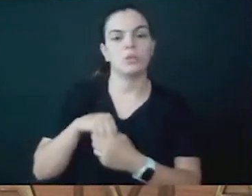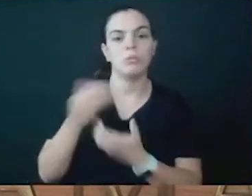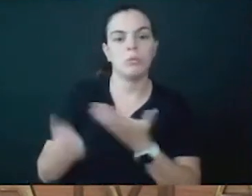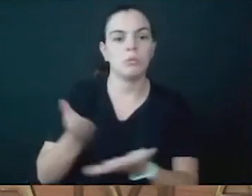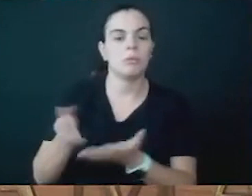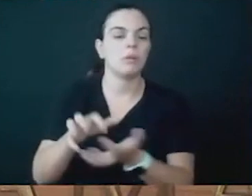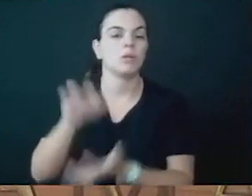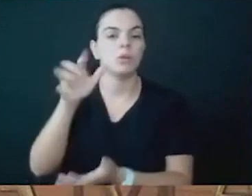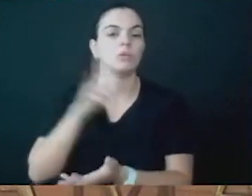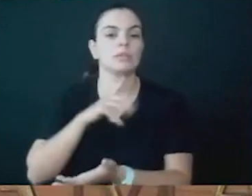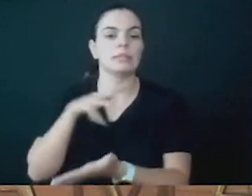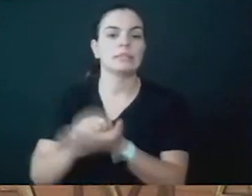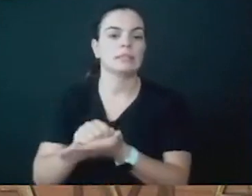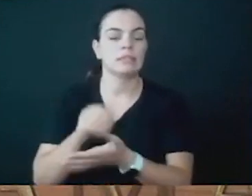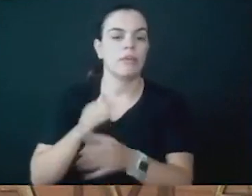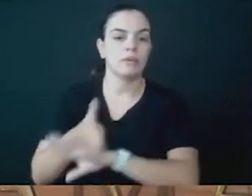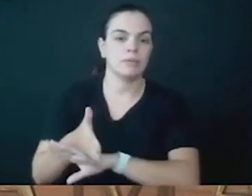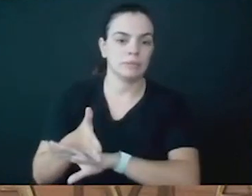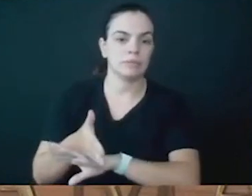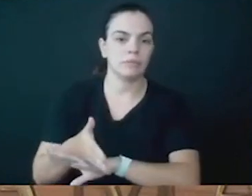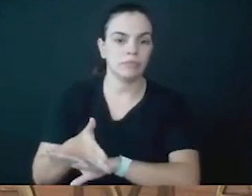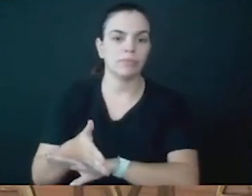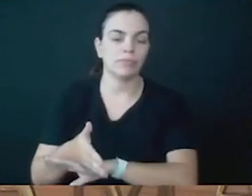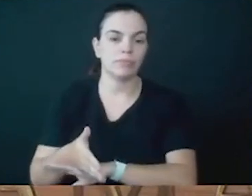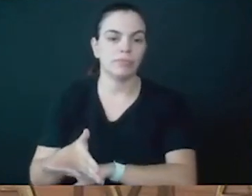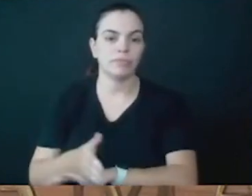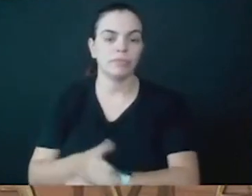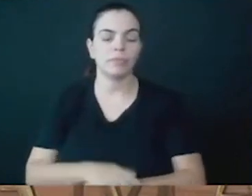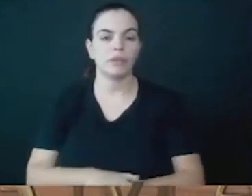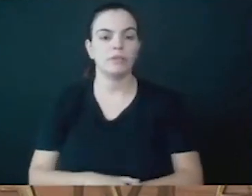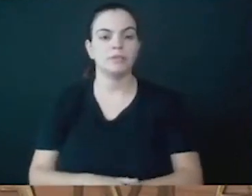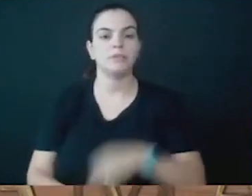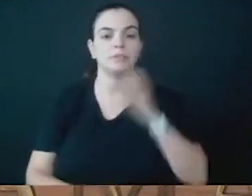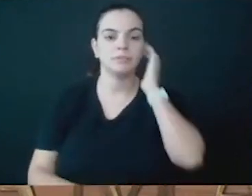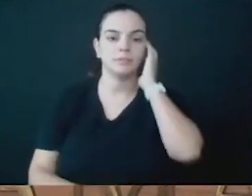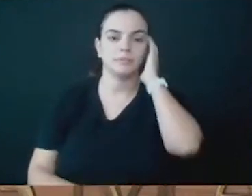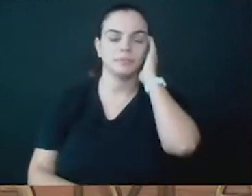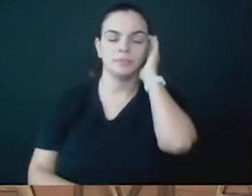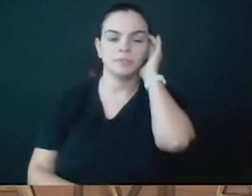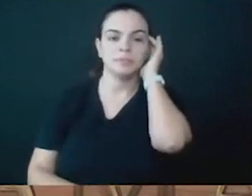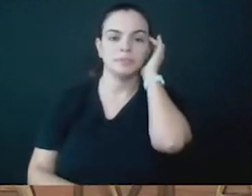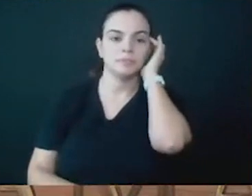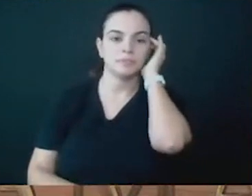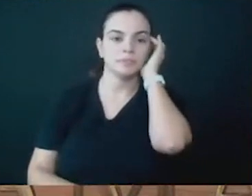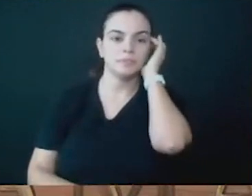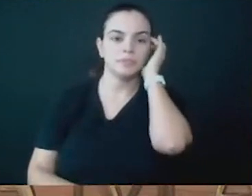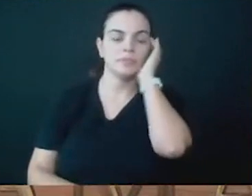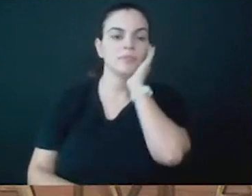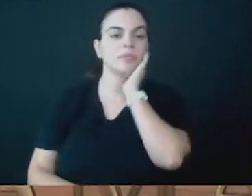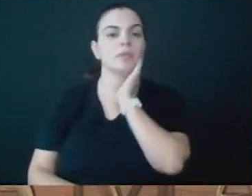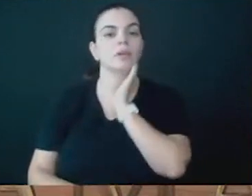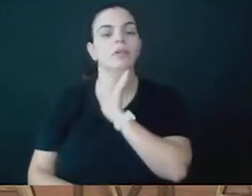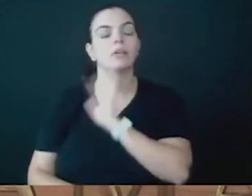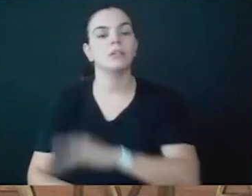inscrevem e entram dentro do critério lá, né, para matrícula. Então, apesar do status estar como não iniciado, já é um